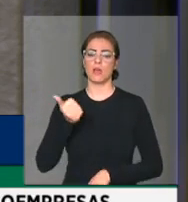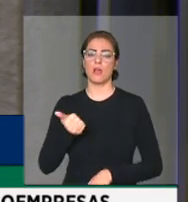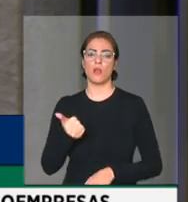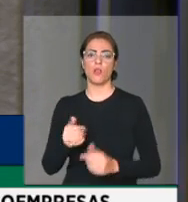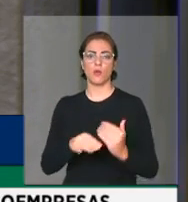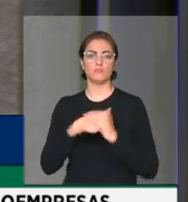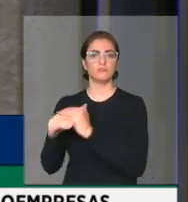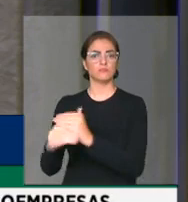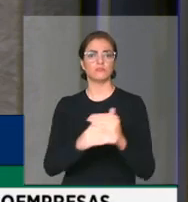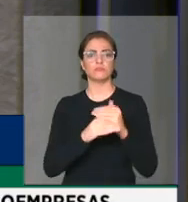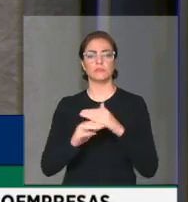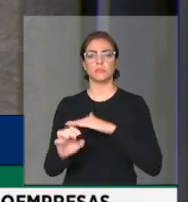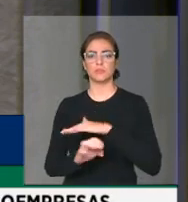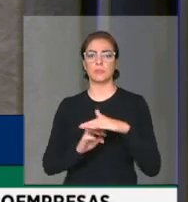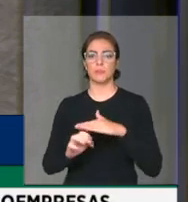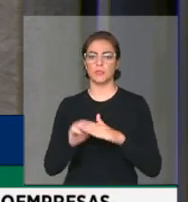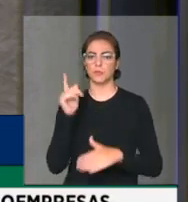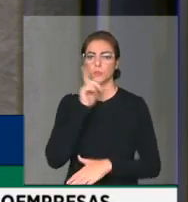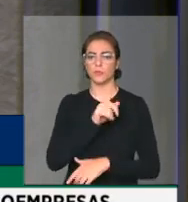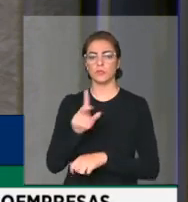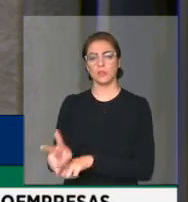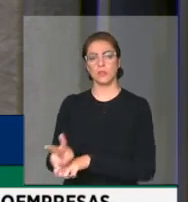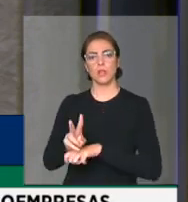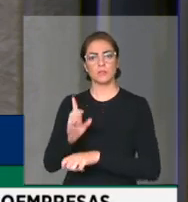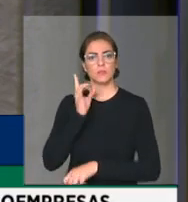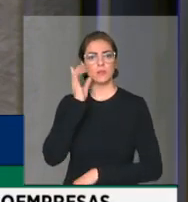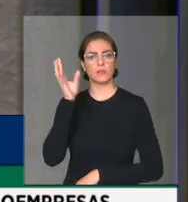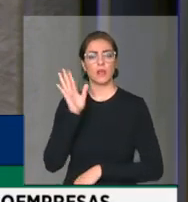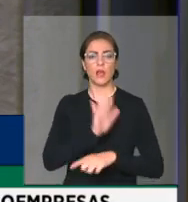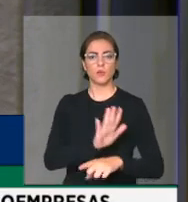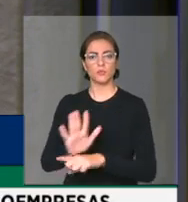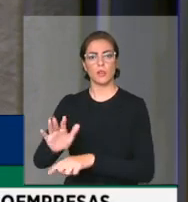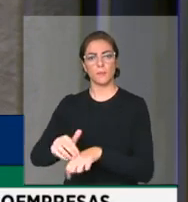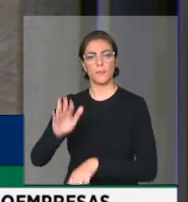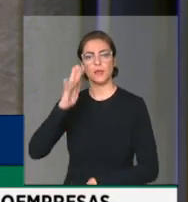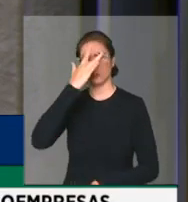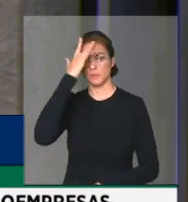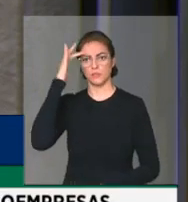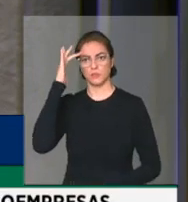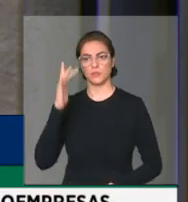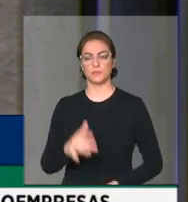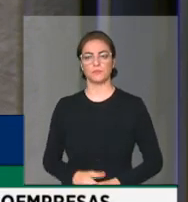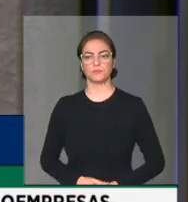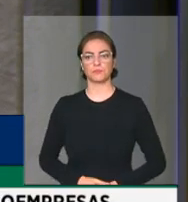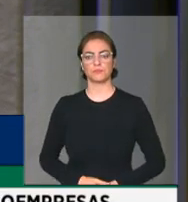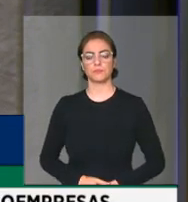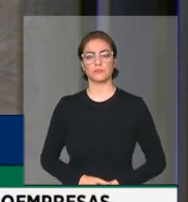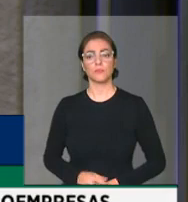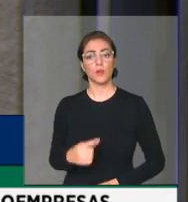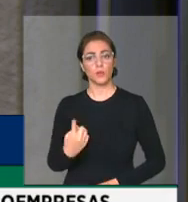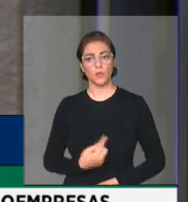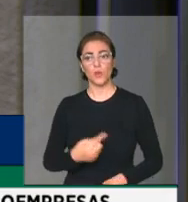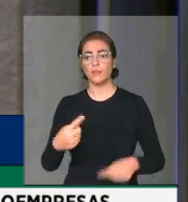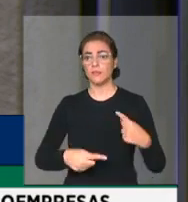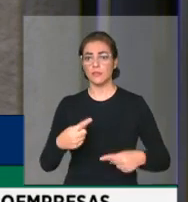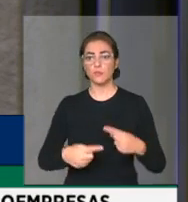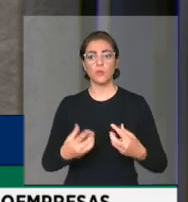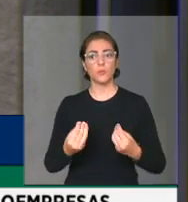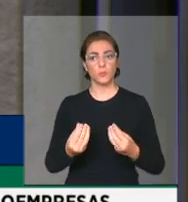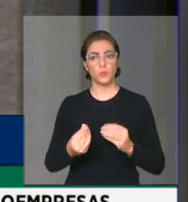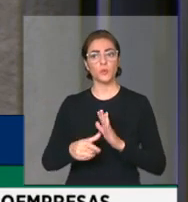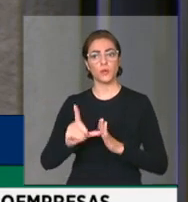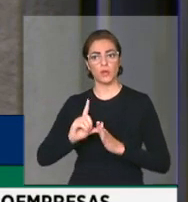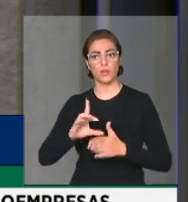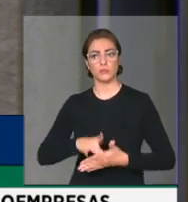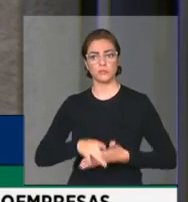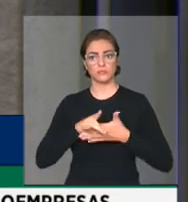crédito facilitado e assim o programa possa atingir o maior número de interessados. Discuti muito, senhor presidente, com os líderes em relação a isso. O início